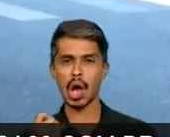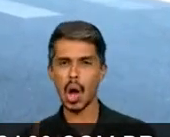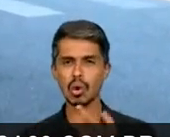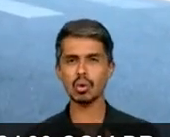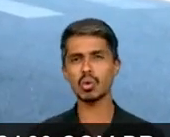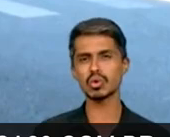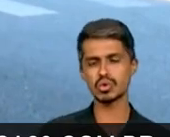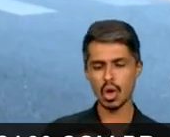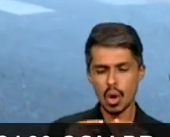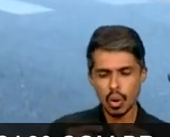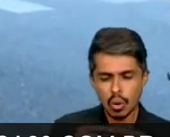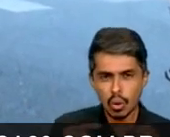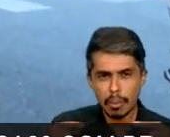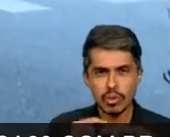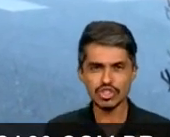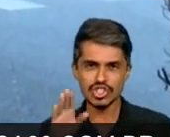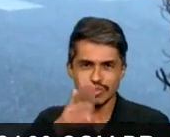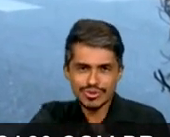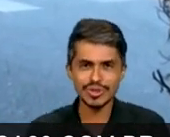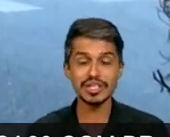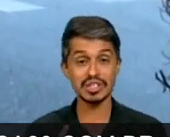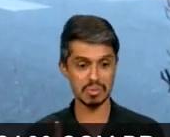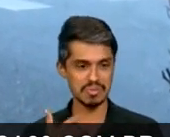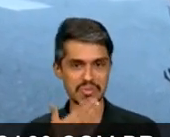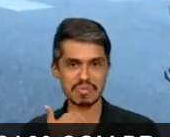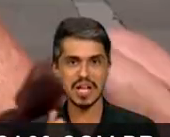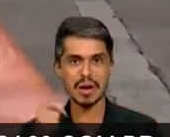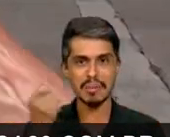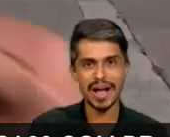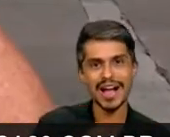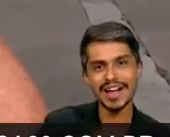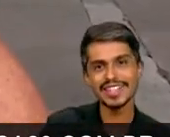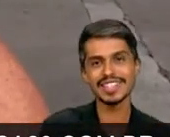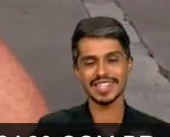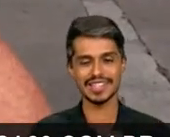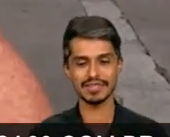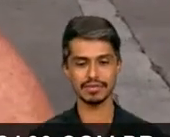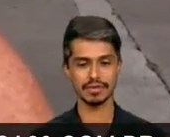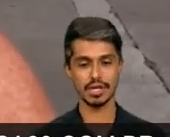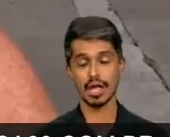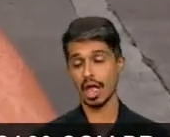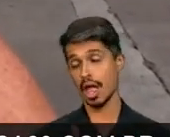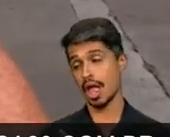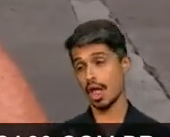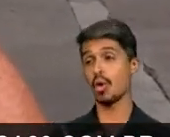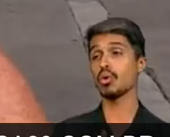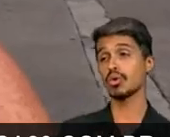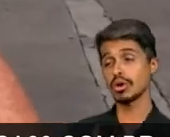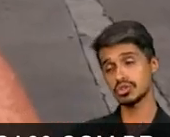né? Você acaba tendo uma vantagem melhor ali de comprar online. Quando eu tenho tempo, né? Eu vou na